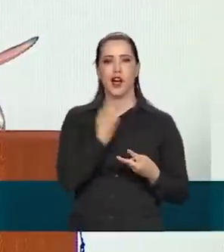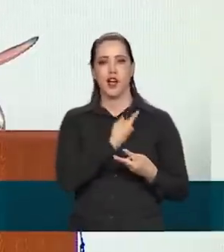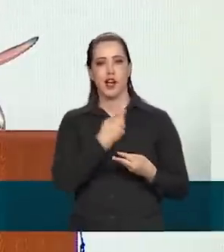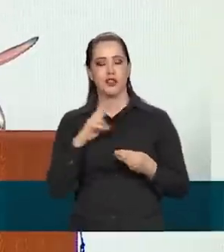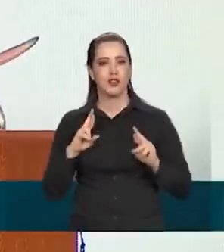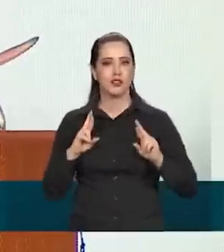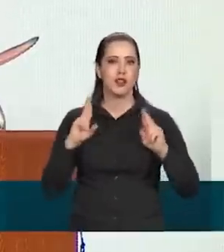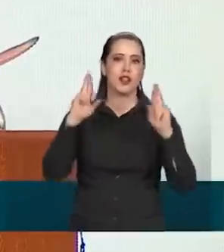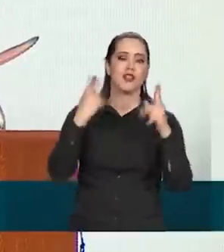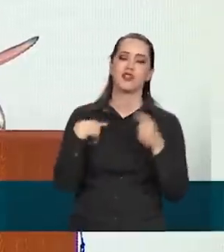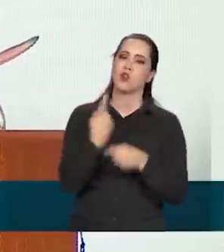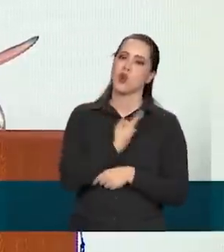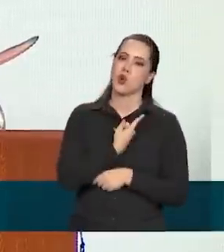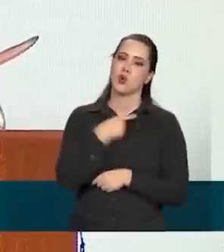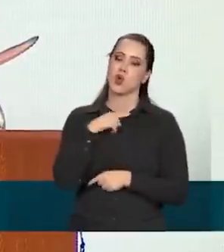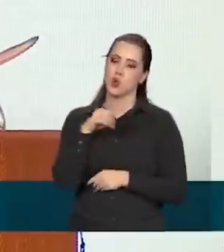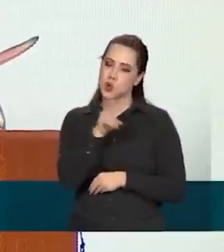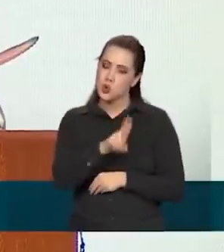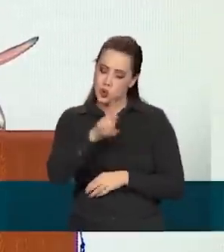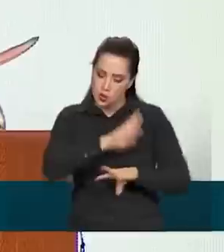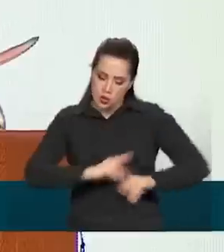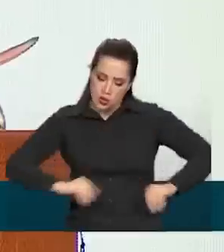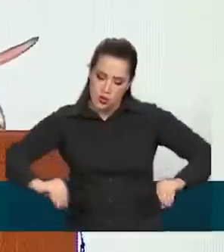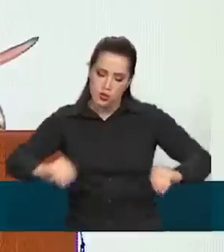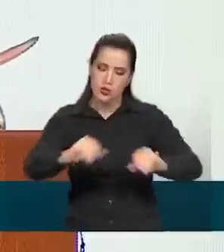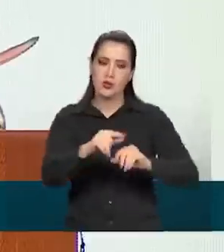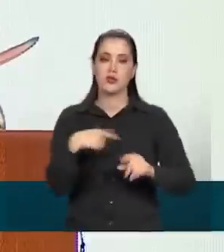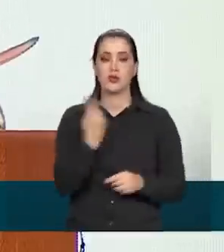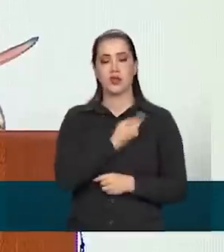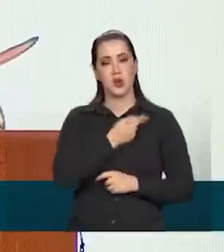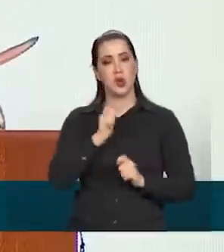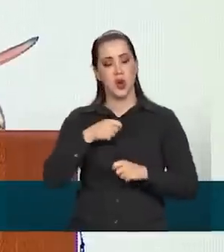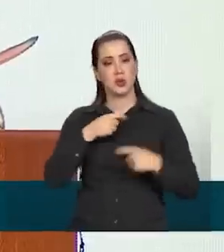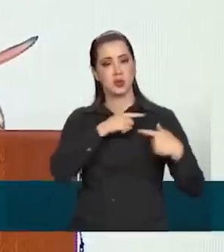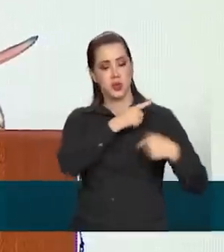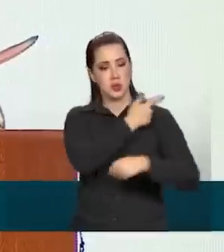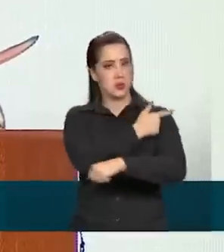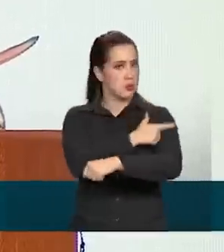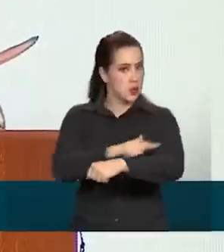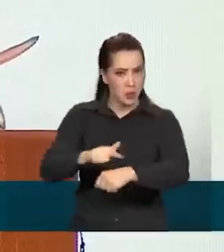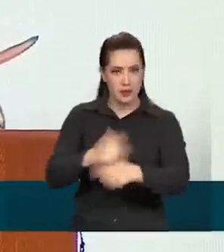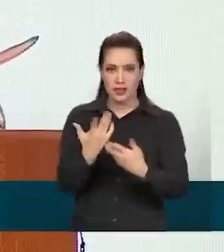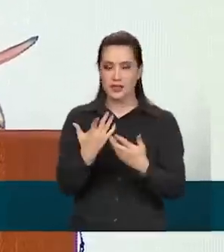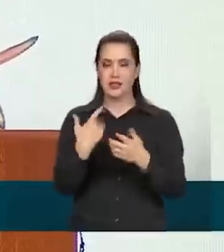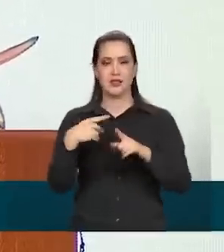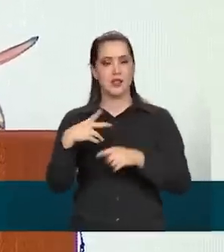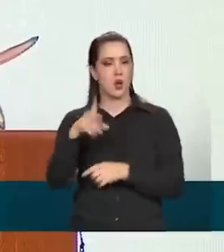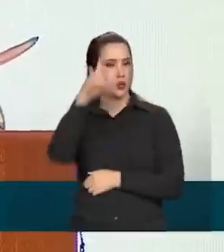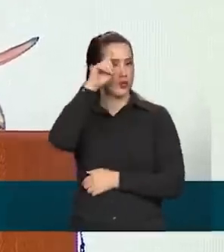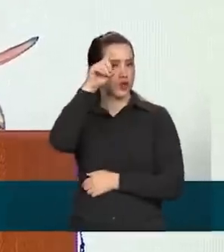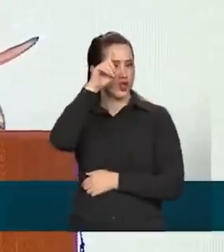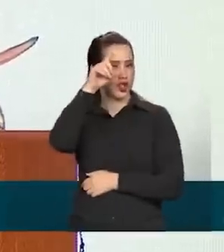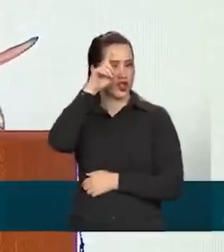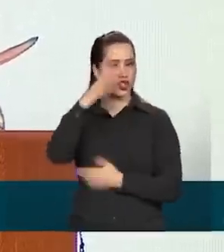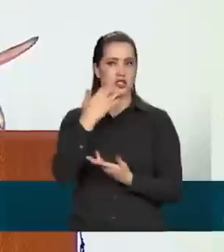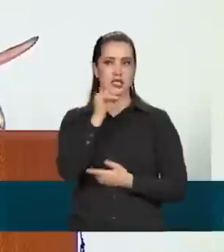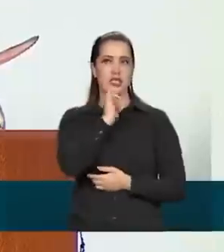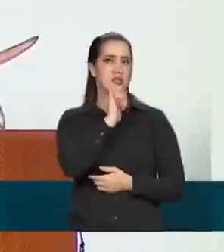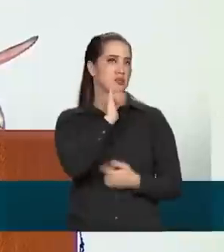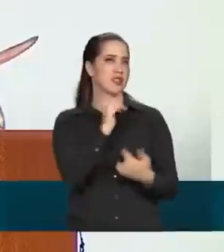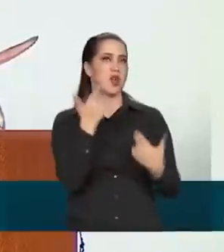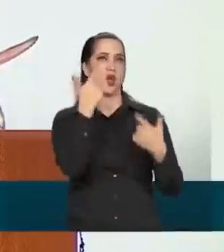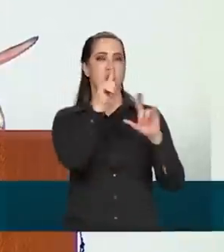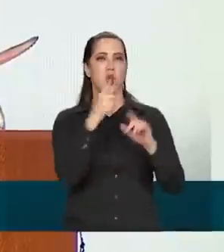rituais, nosso uso da terra, nossas práticas e costumes, tanto aqueles mais cotidianos quanto